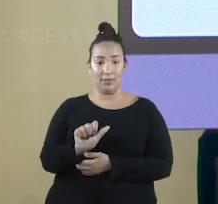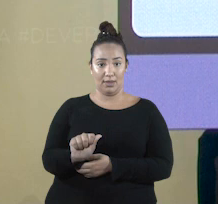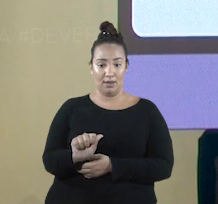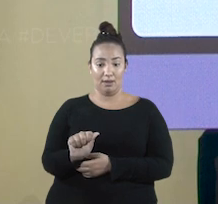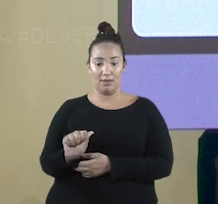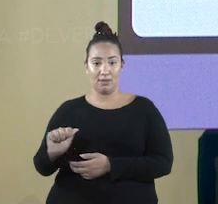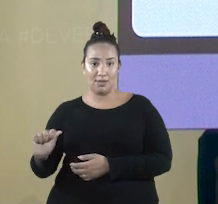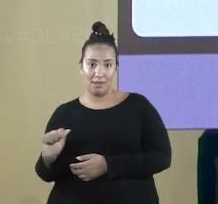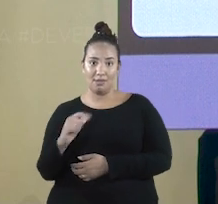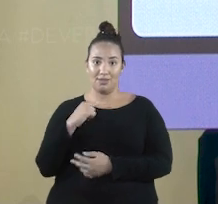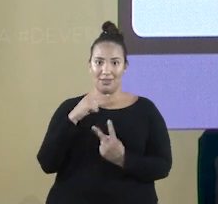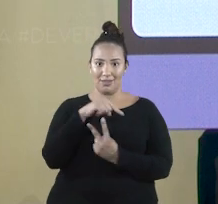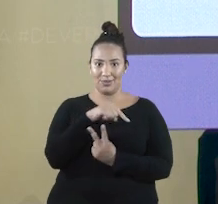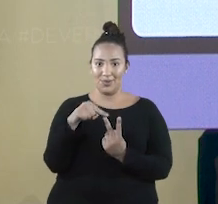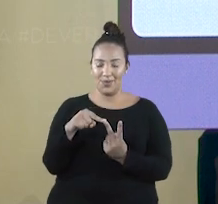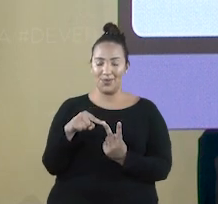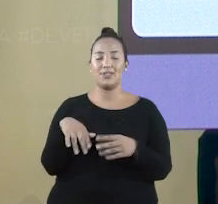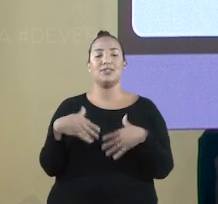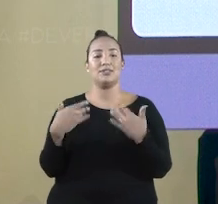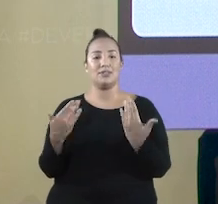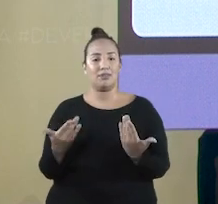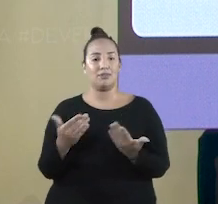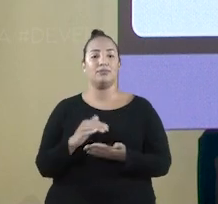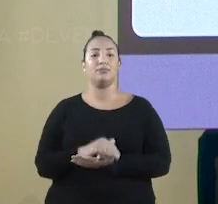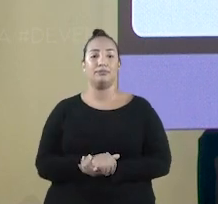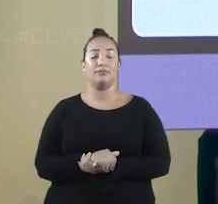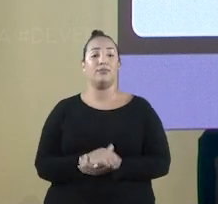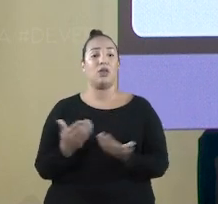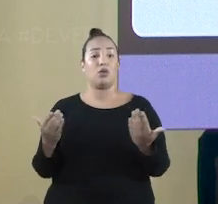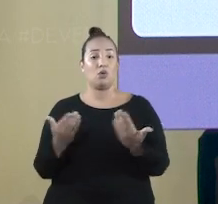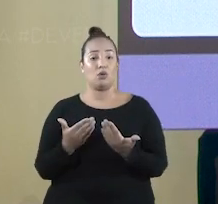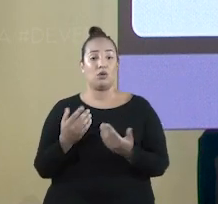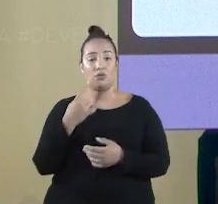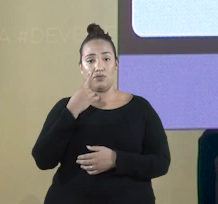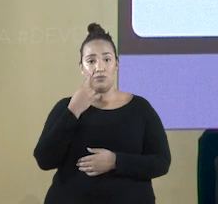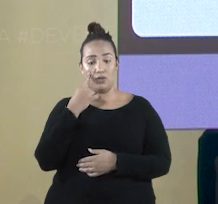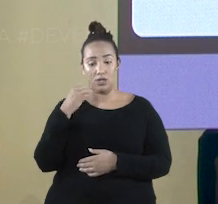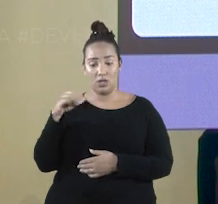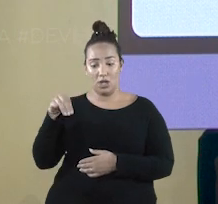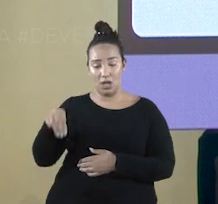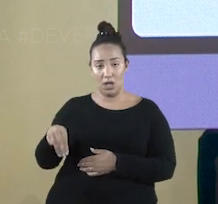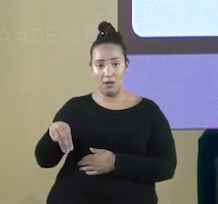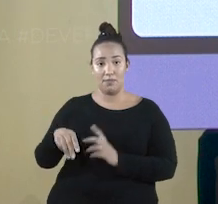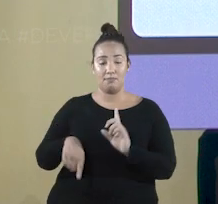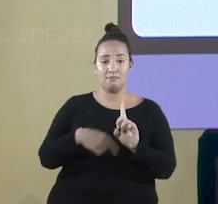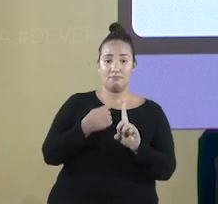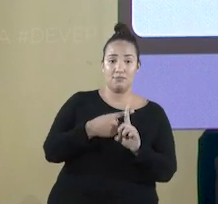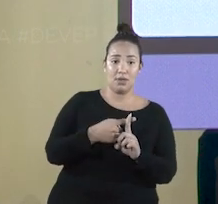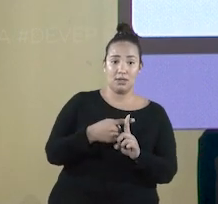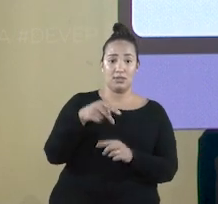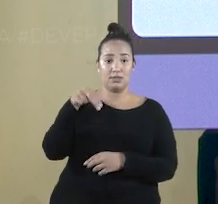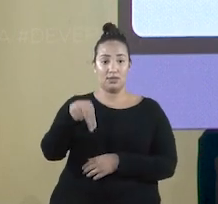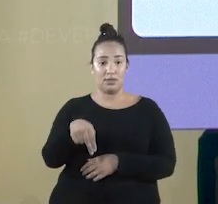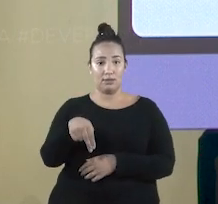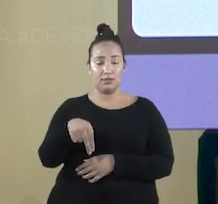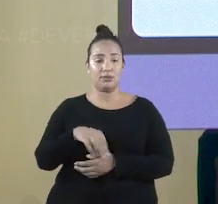A e A, ok? Então, colocando esse fator em evidência, sobrará o M mais